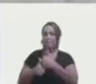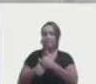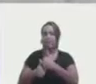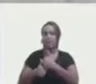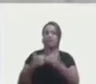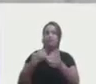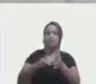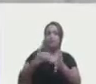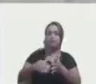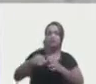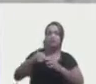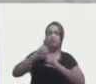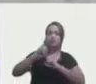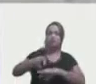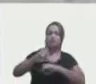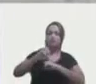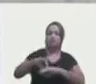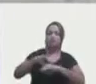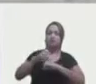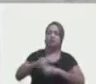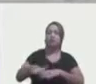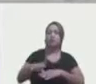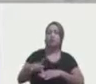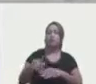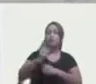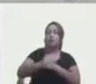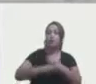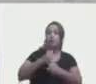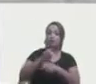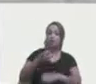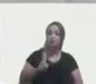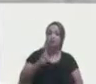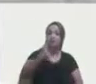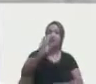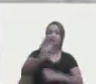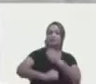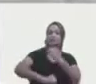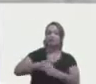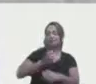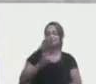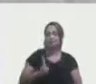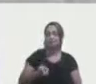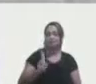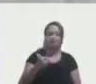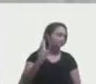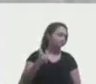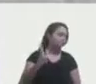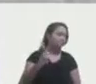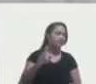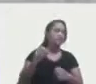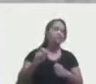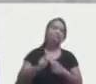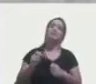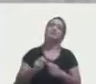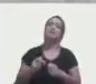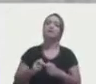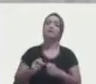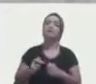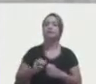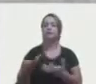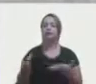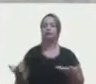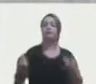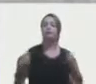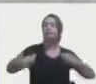fizesse um exame anual todos os anos eu tenho certeza que todo mundo sairia ganhando é necessário seria um